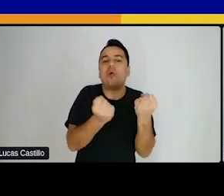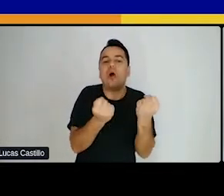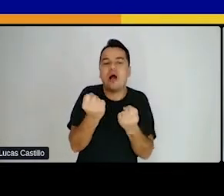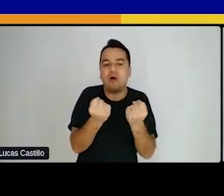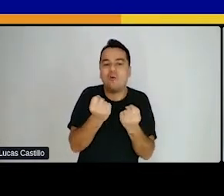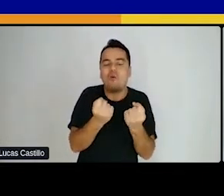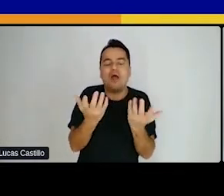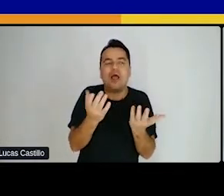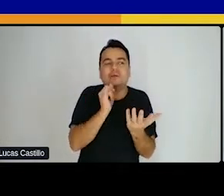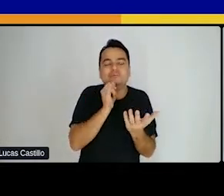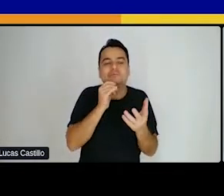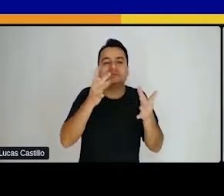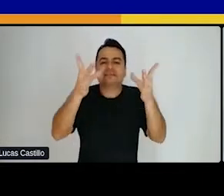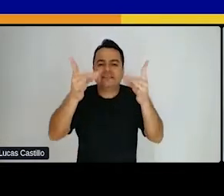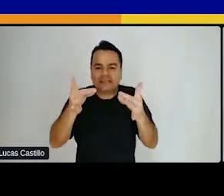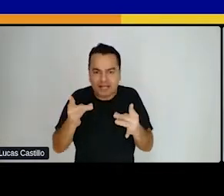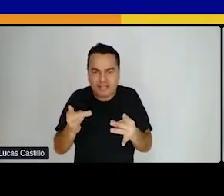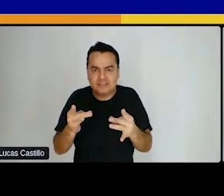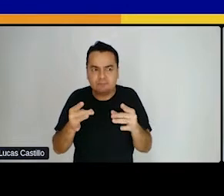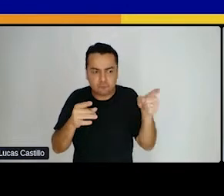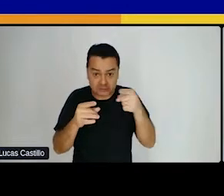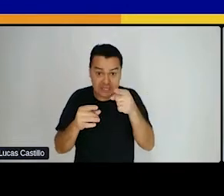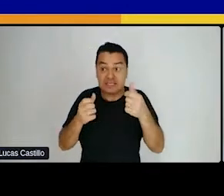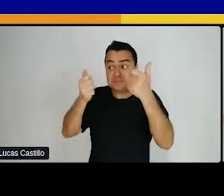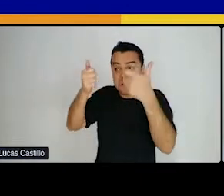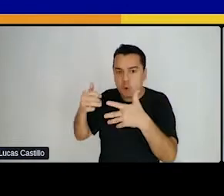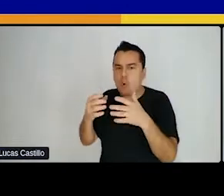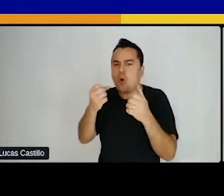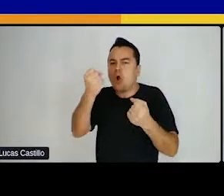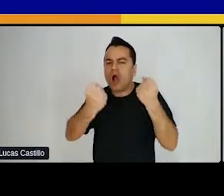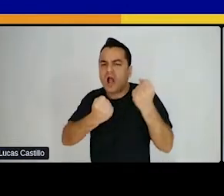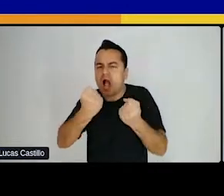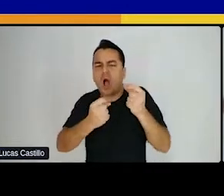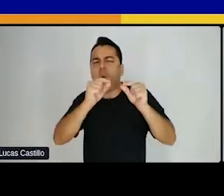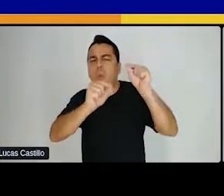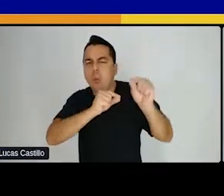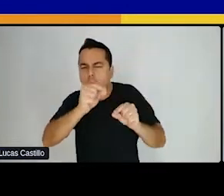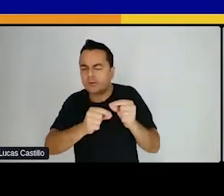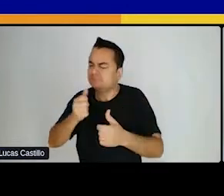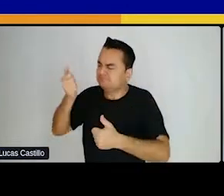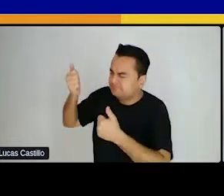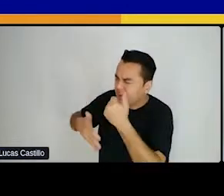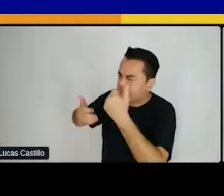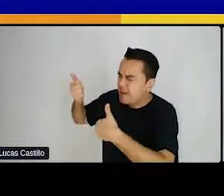né, baseado nas características que ela compreendeu, né, a um conjunto, né, de carros